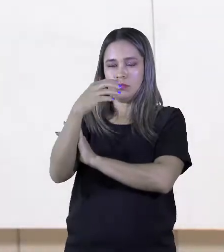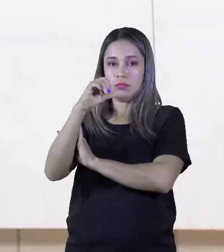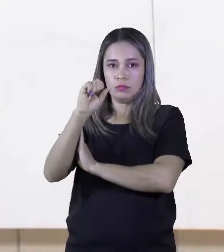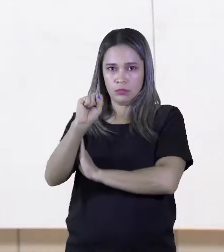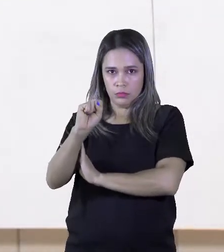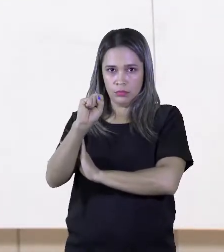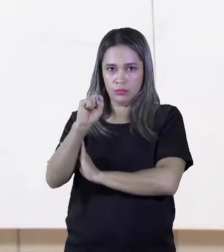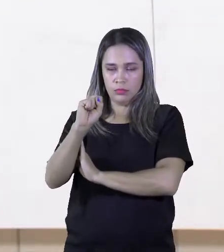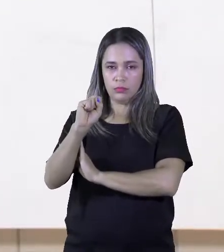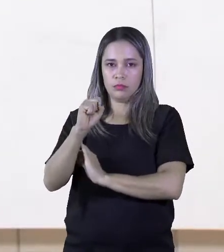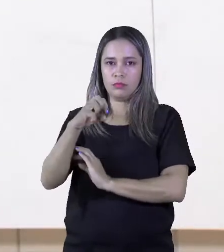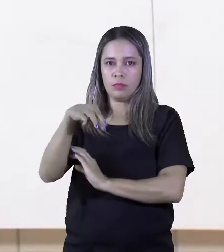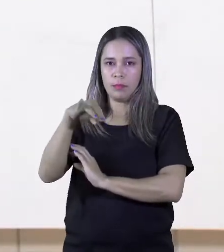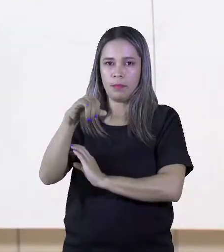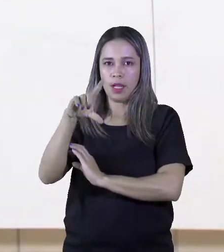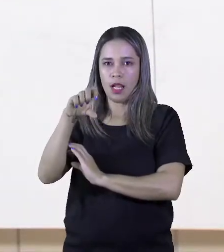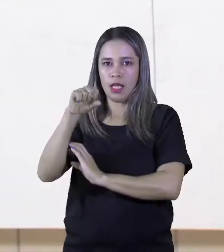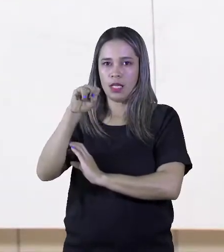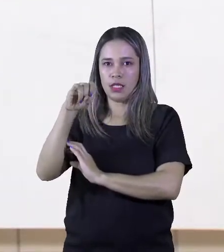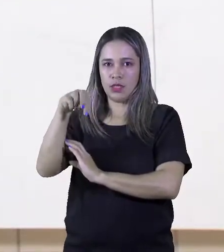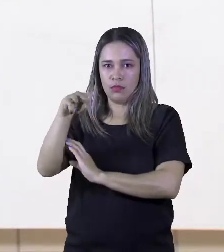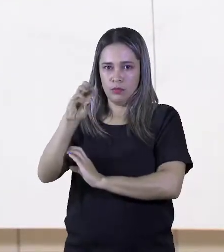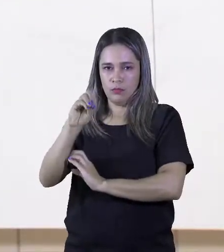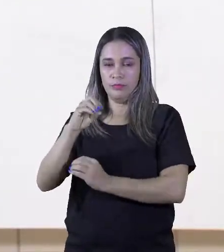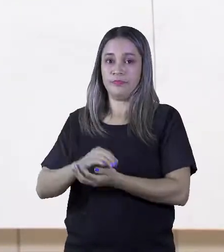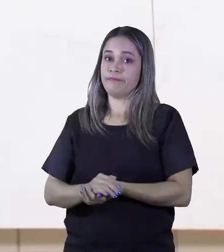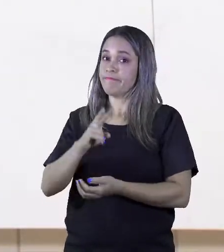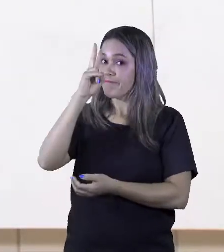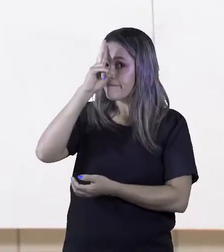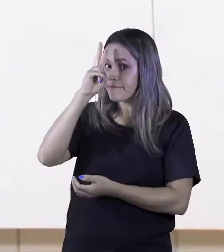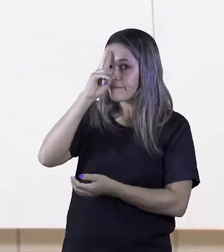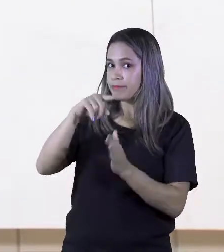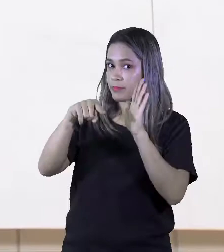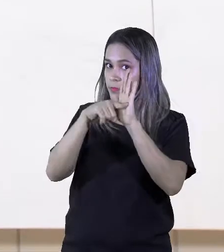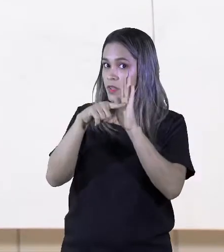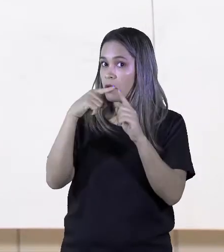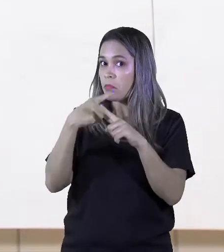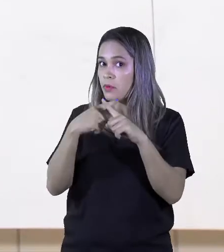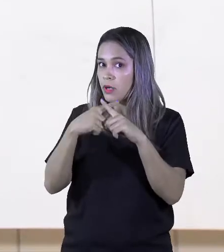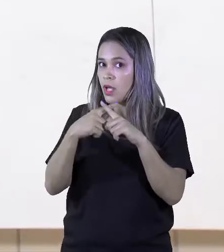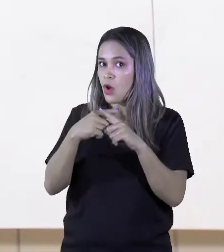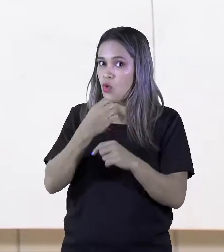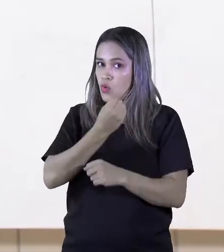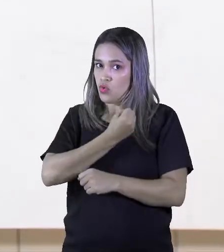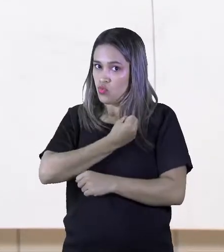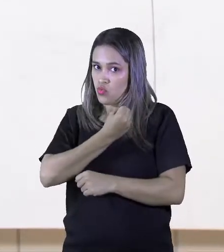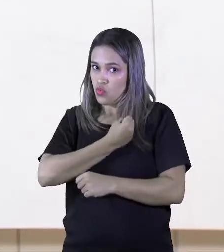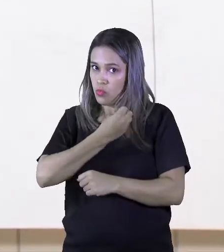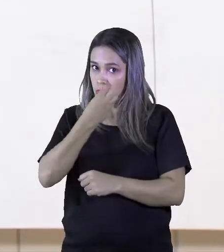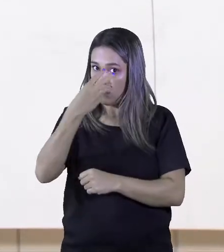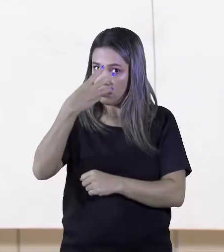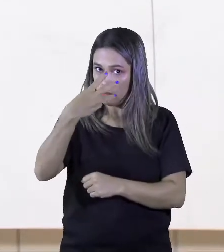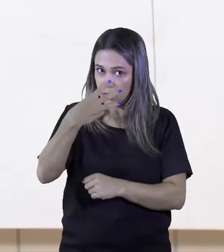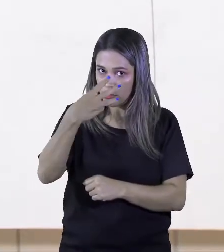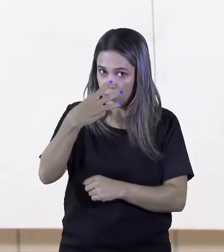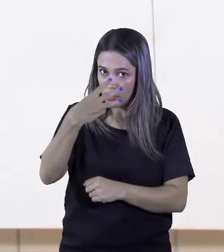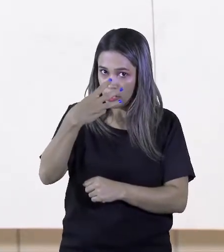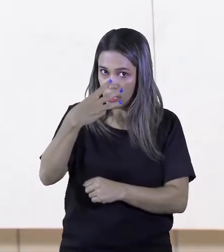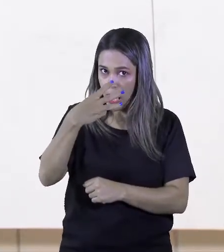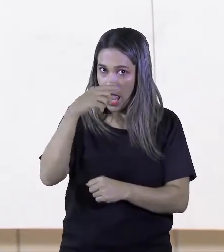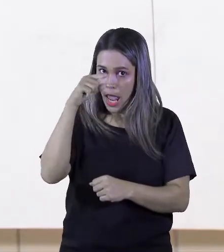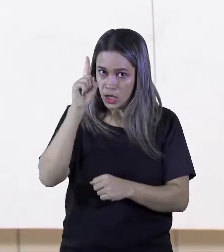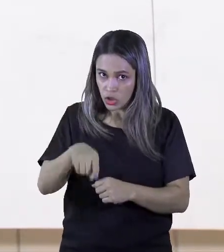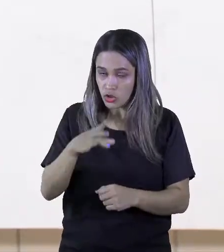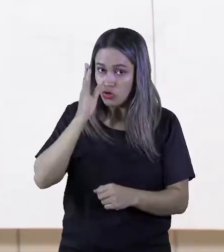1,248 milésimos, tá? Lembrando, o menos é porque o nosso número 3, que era negativo,